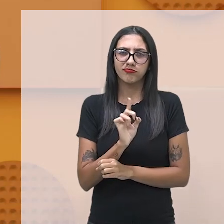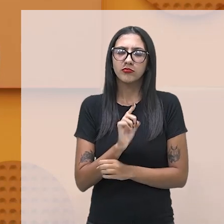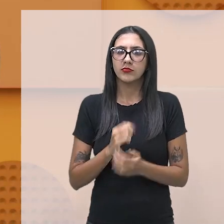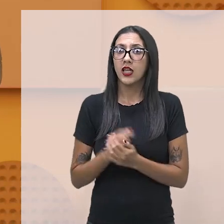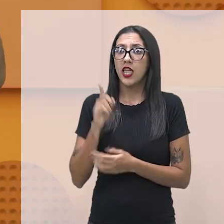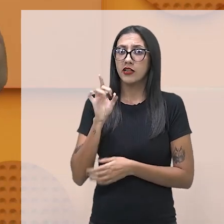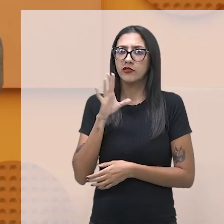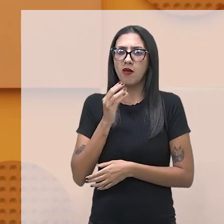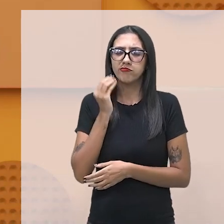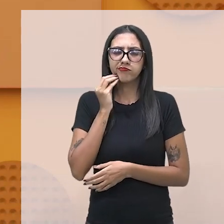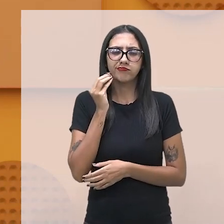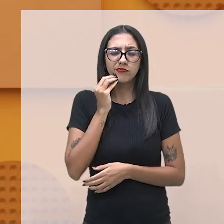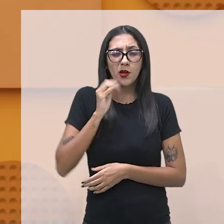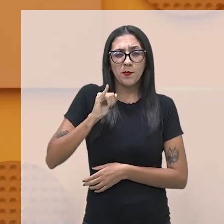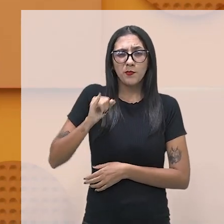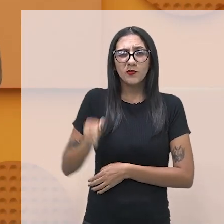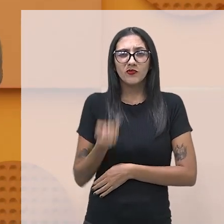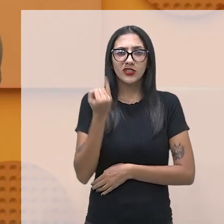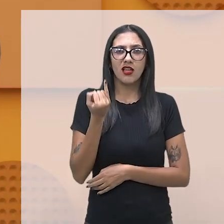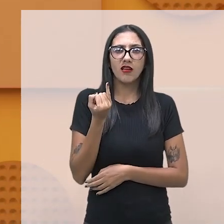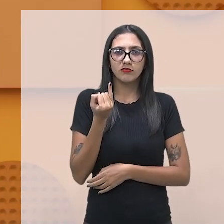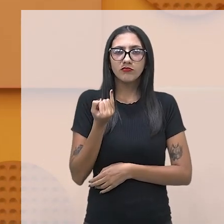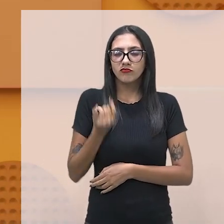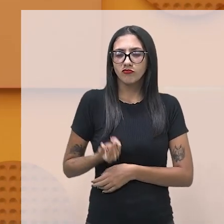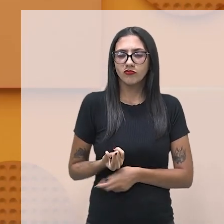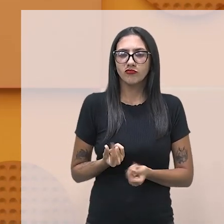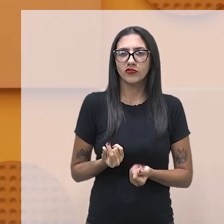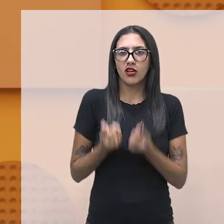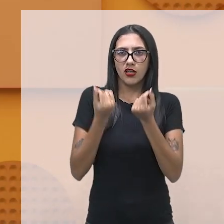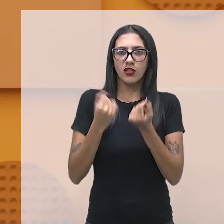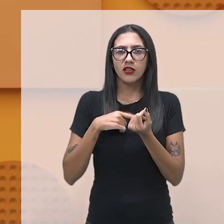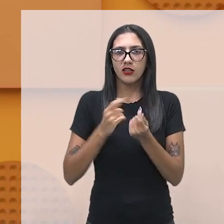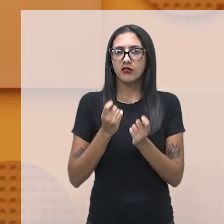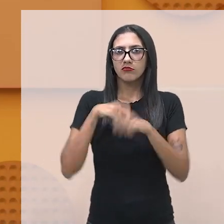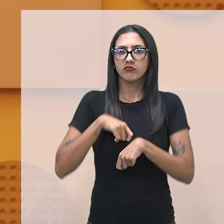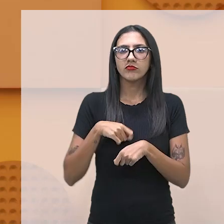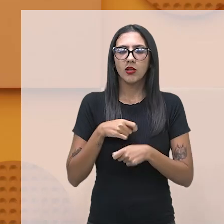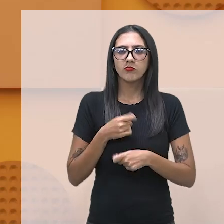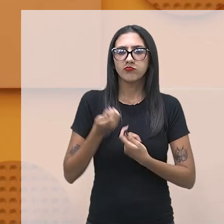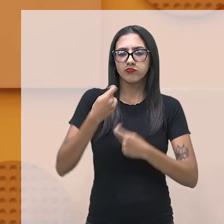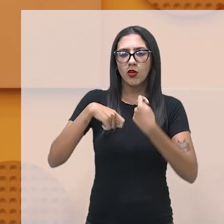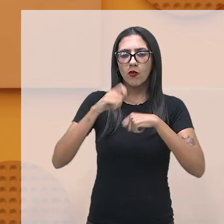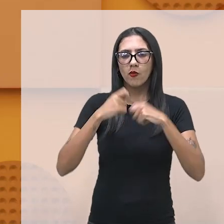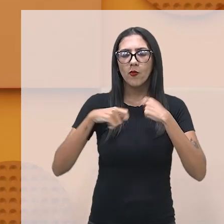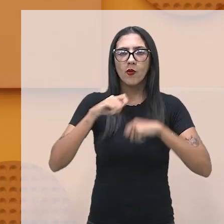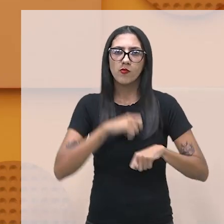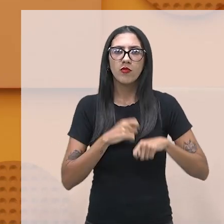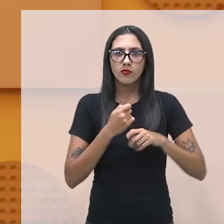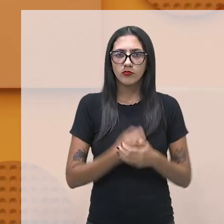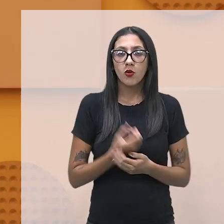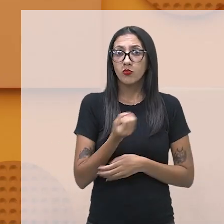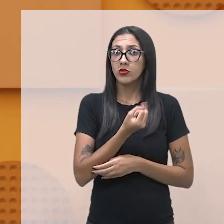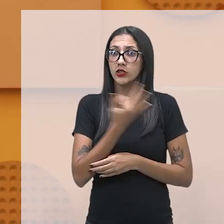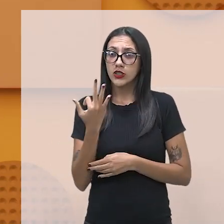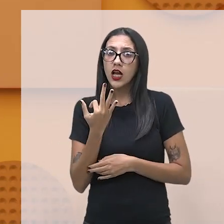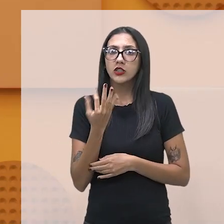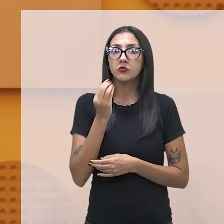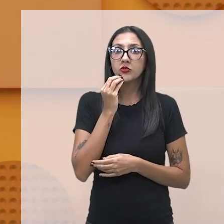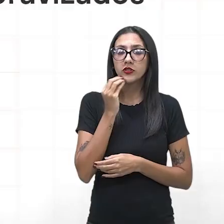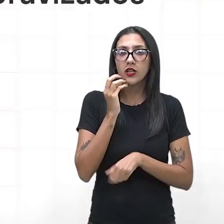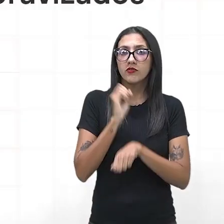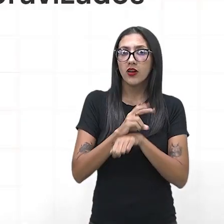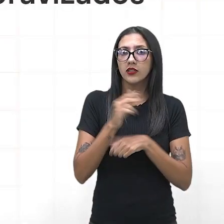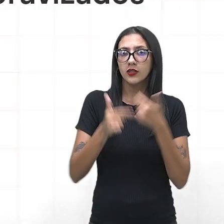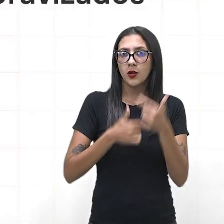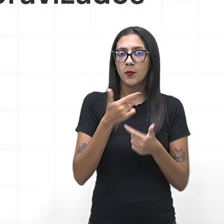em cima do mercado que cresceria com mais e mais trabalhadores assalariados. Vamos ao texto. Vamos